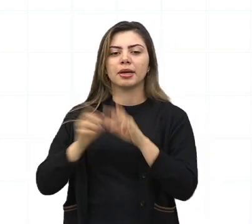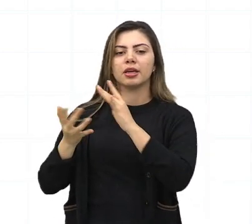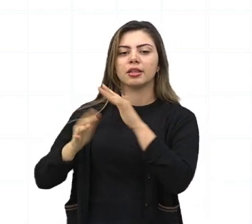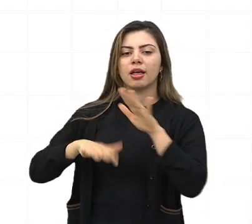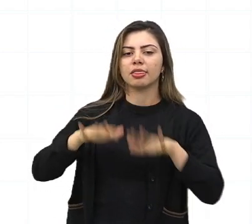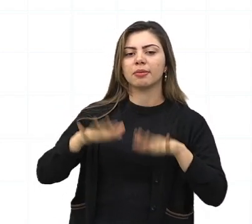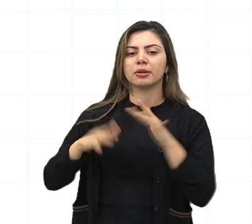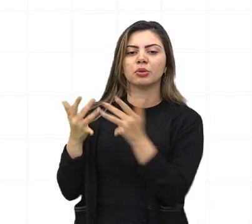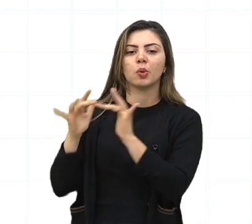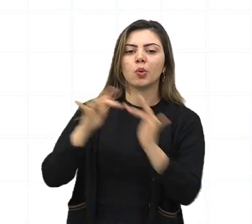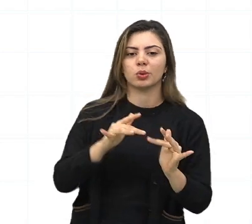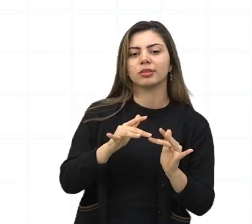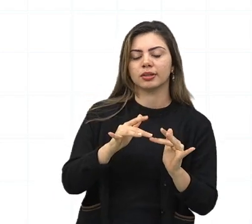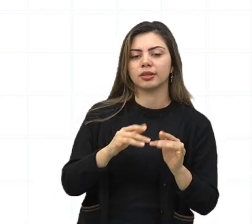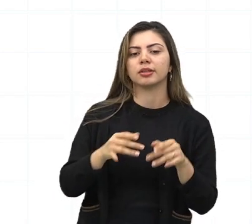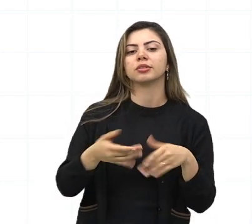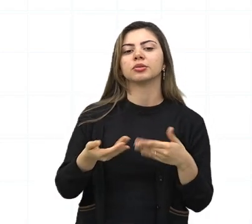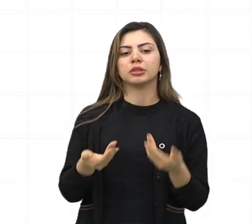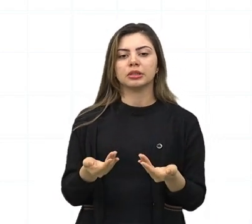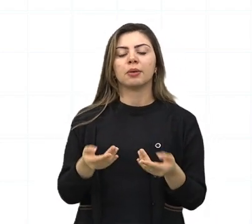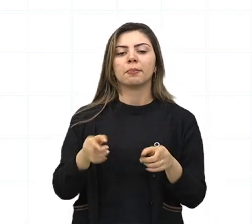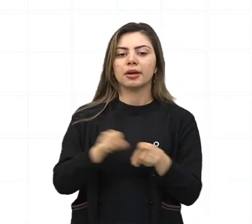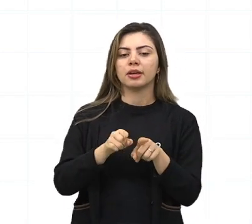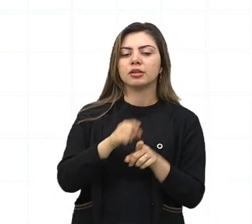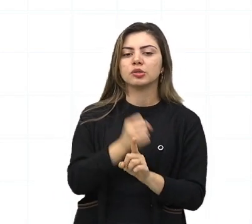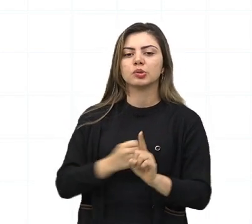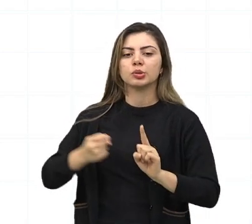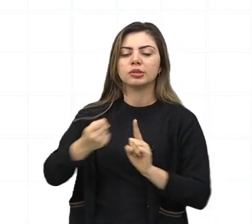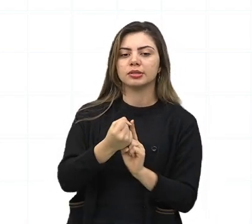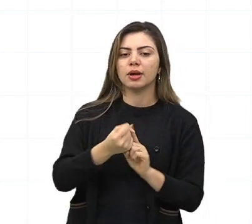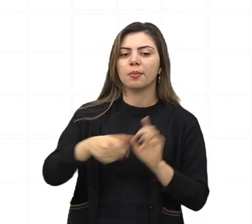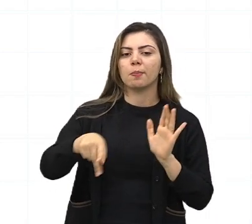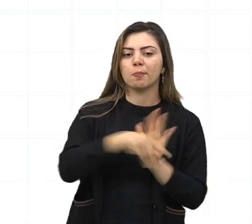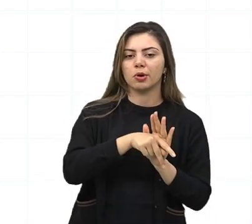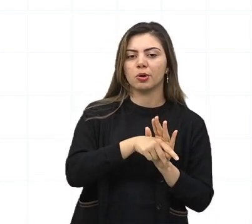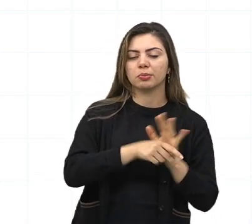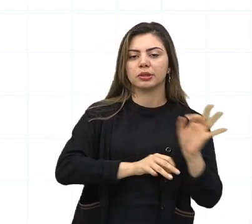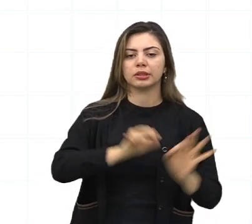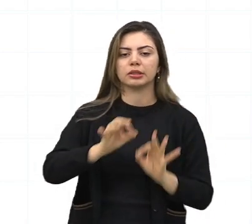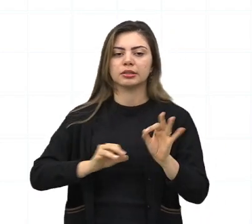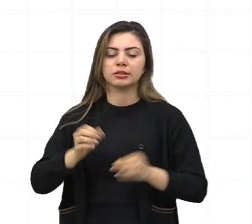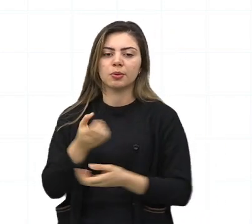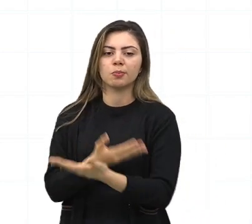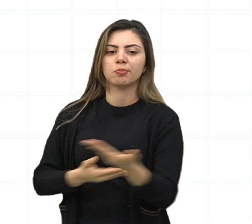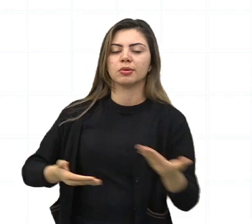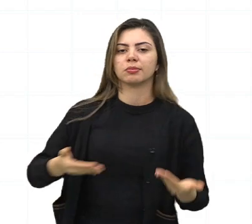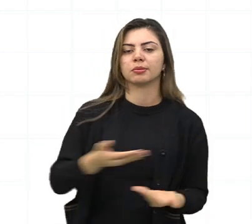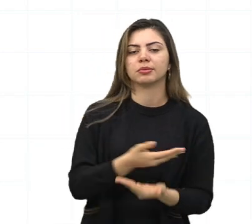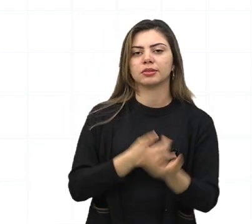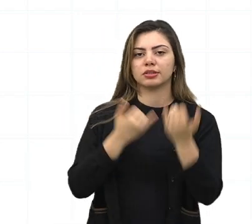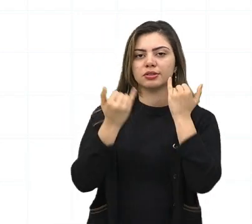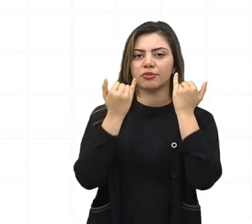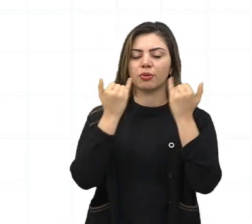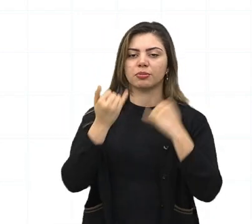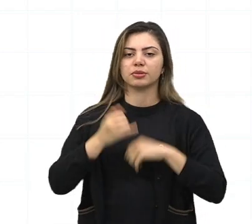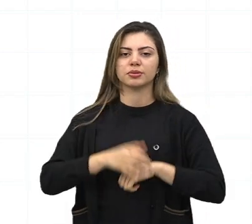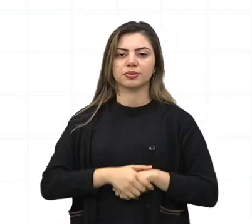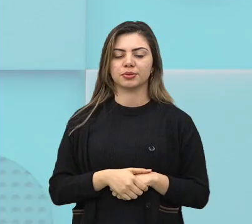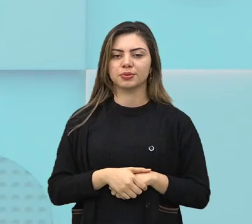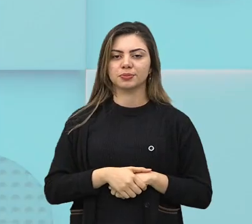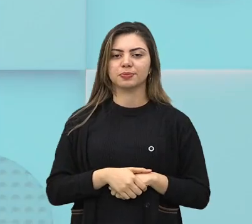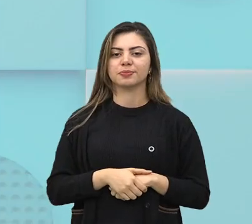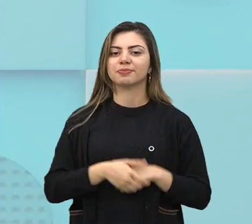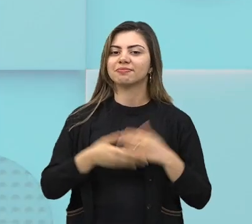consideração o contexto social de produção, circulação e